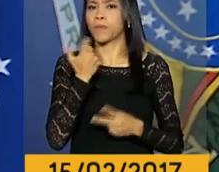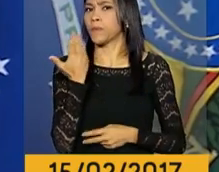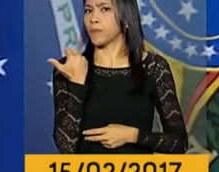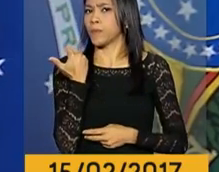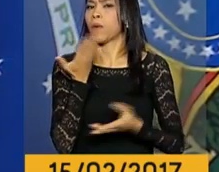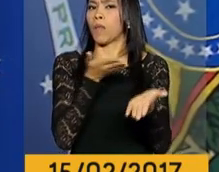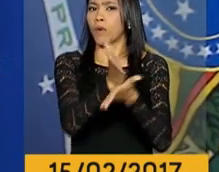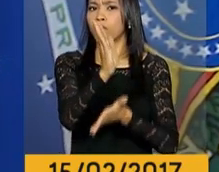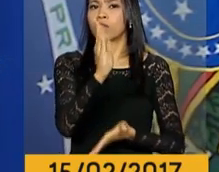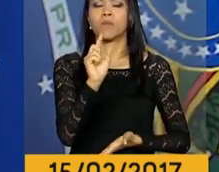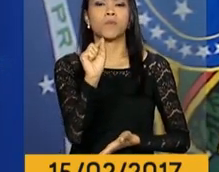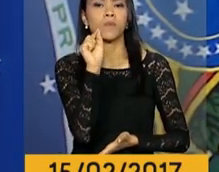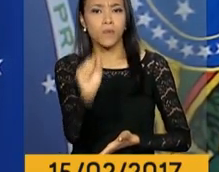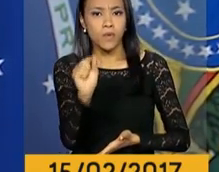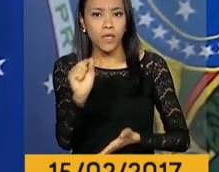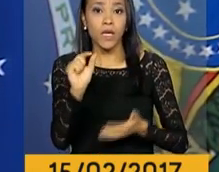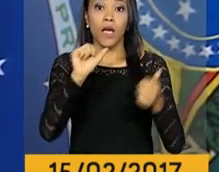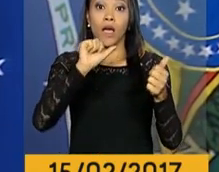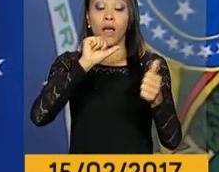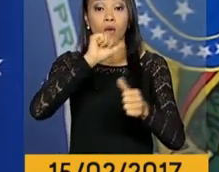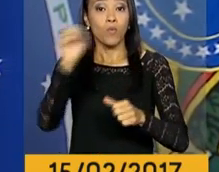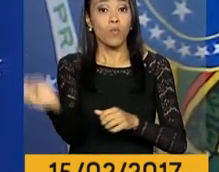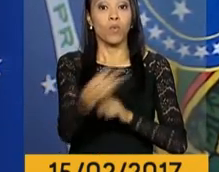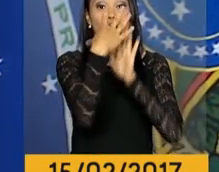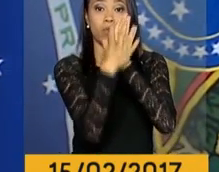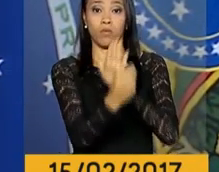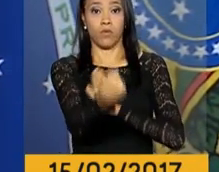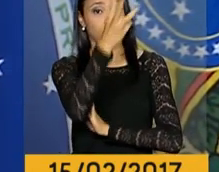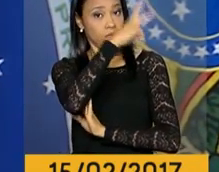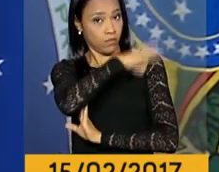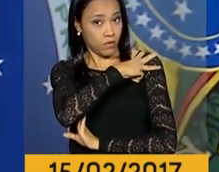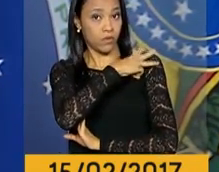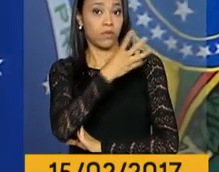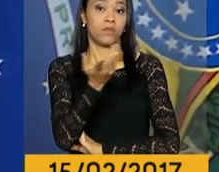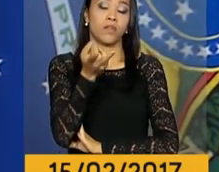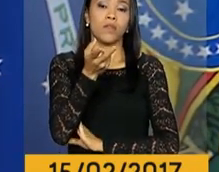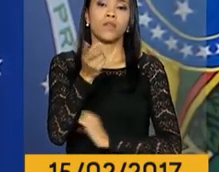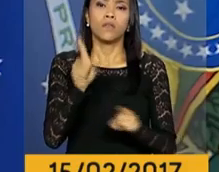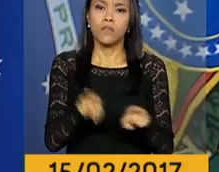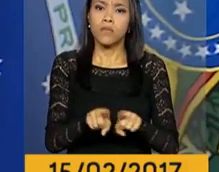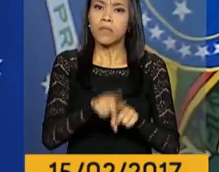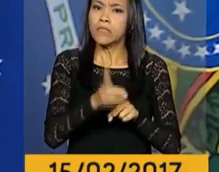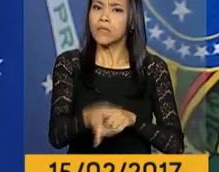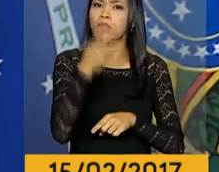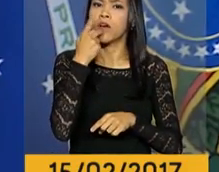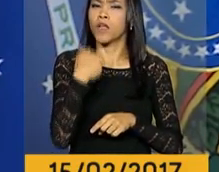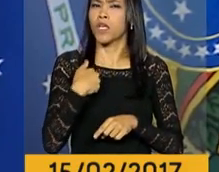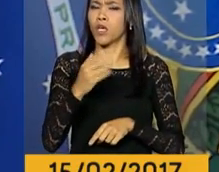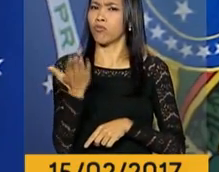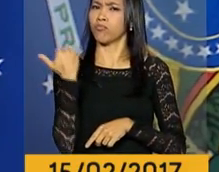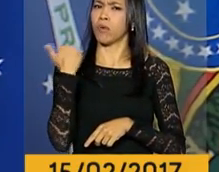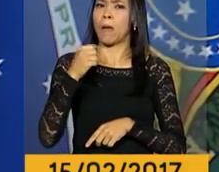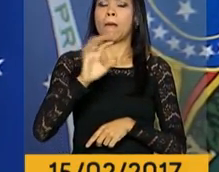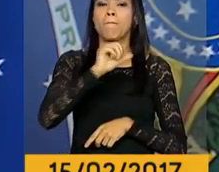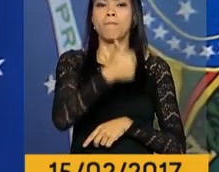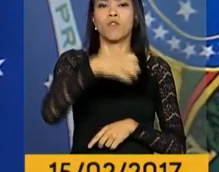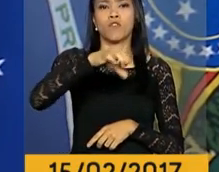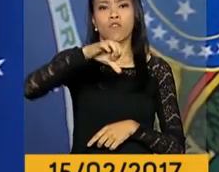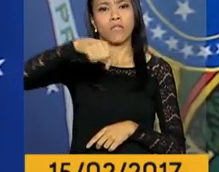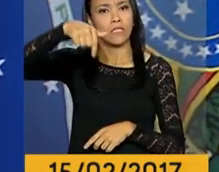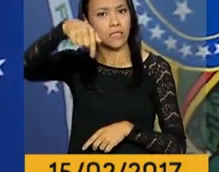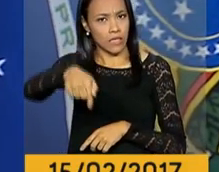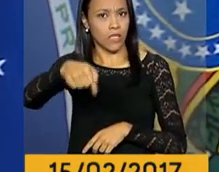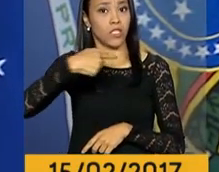aprovamos a reforma do ensino médio. E eu sempre relato que eu fui presidente da Câmara em 1997, pela primeira